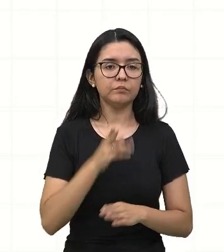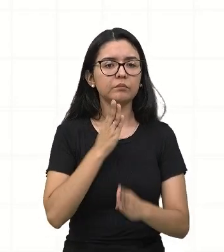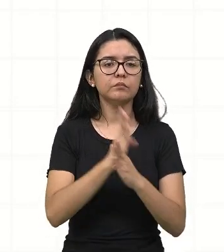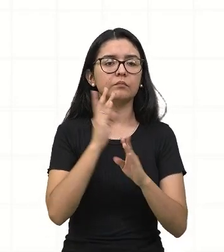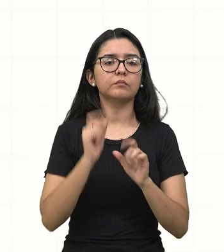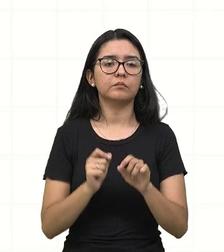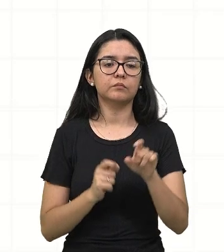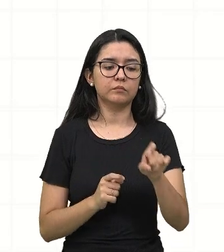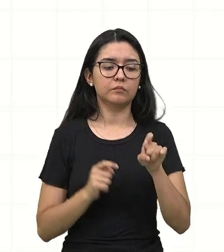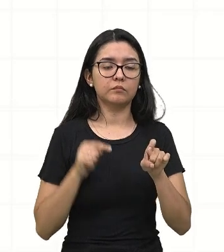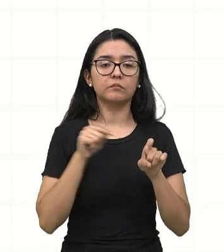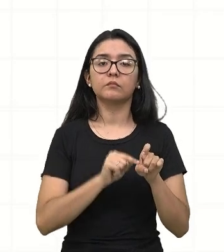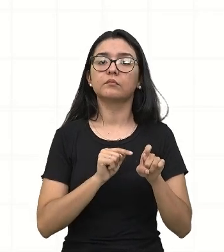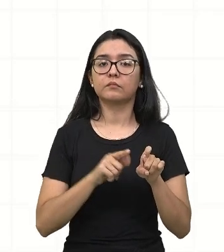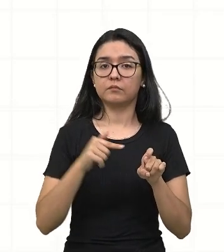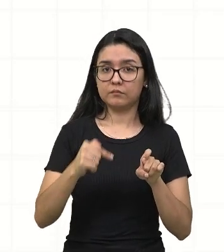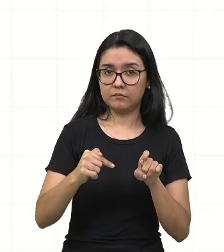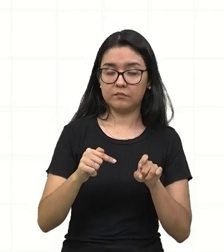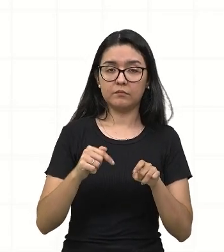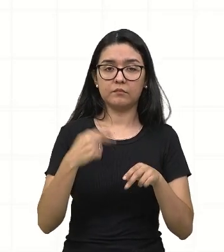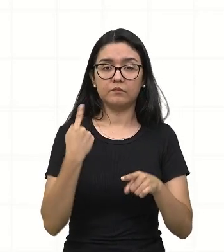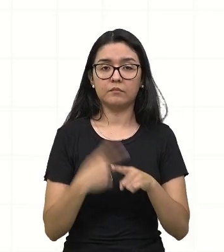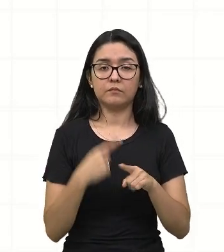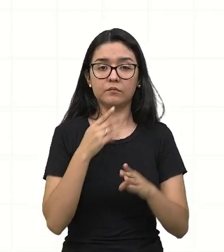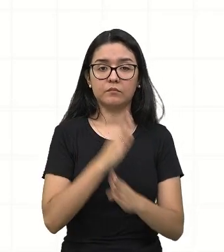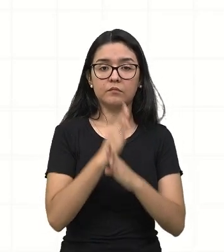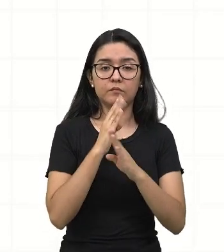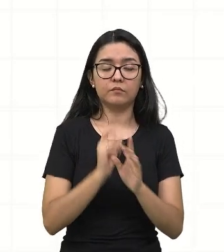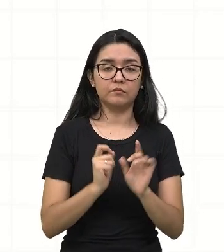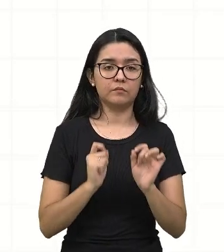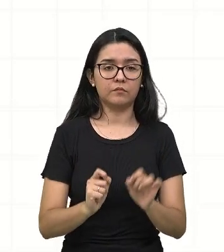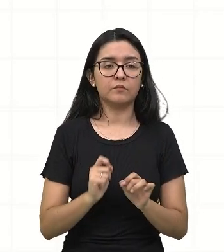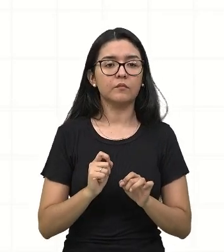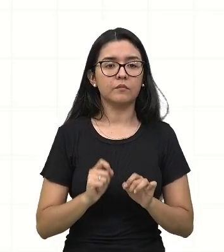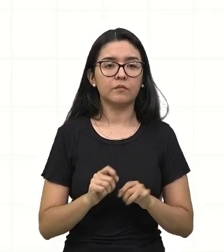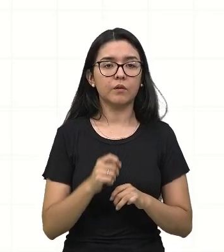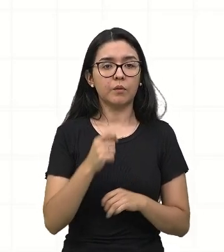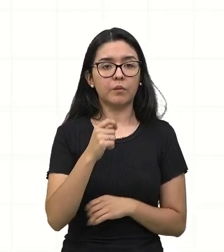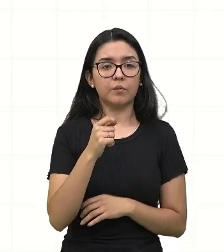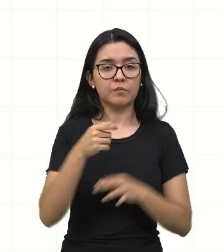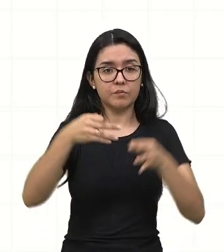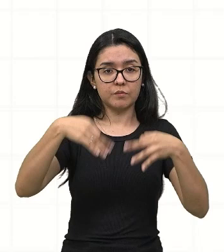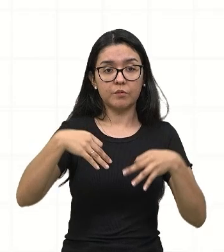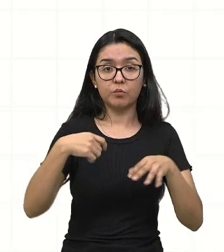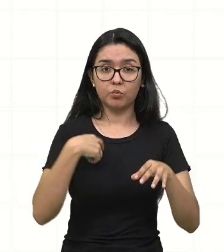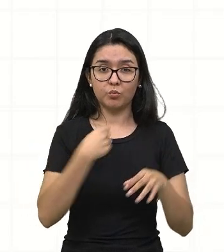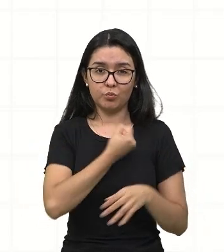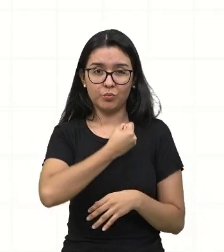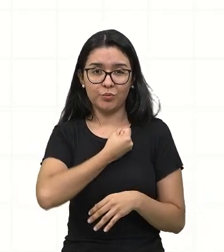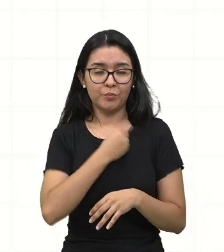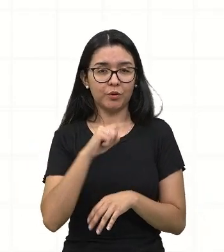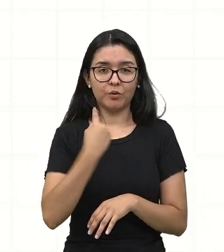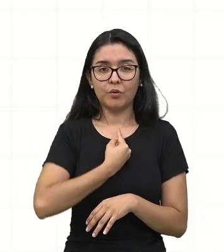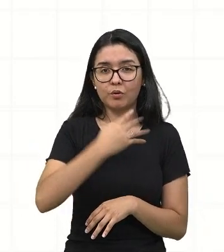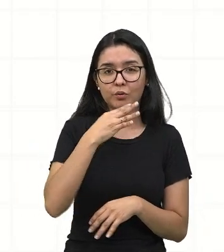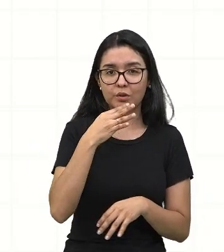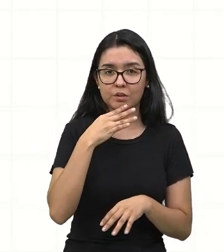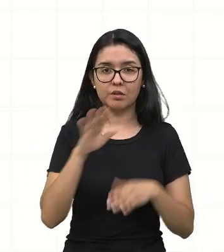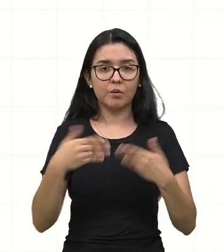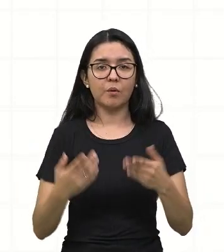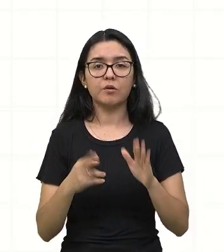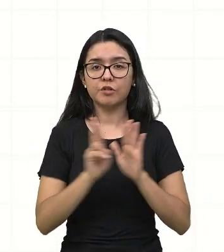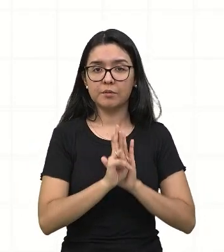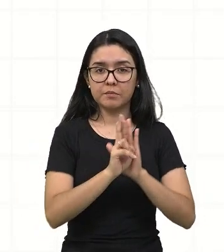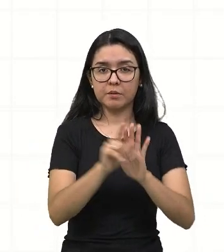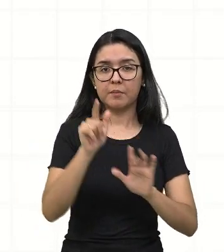que x é 7. O que nós descobrimos, na verdade, ó, que um certo número que nós não sabíamos quanto que era, que nós